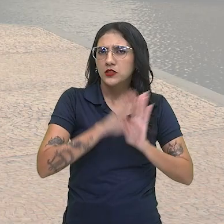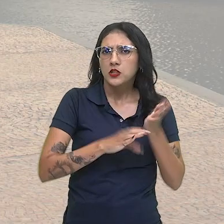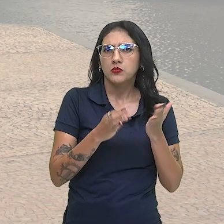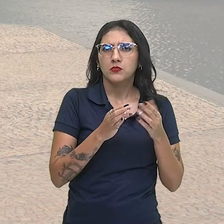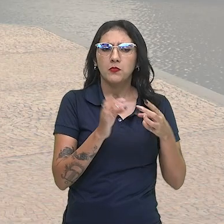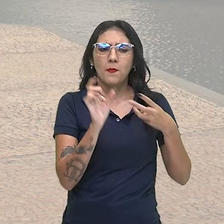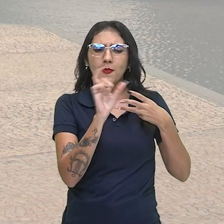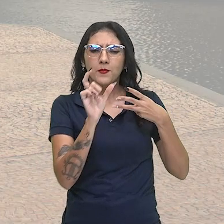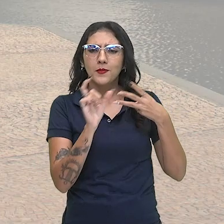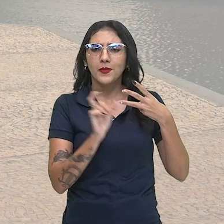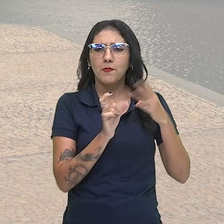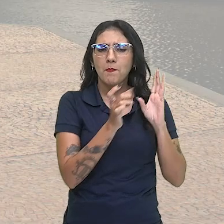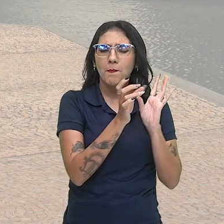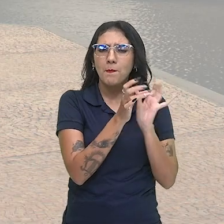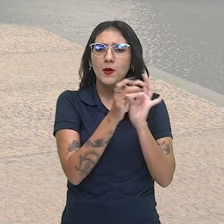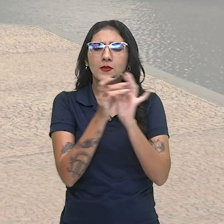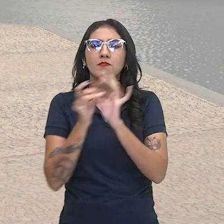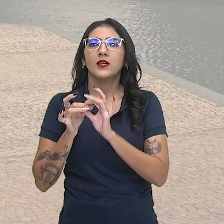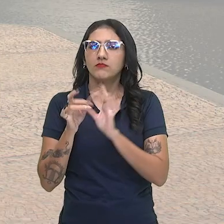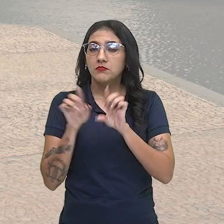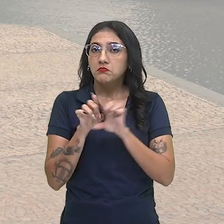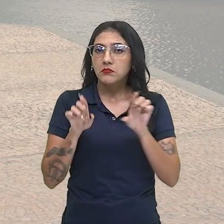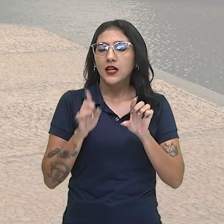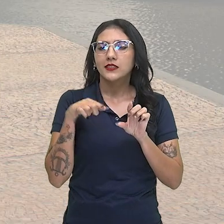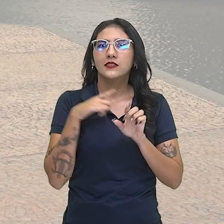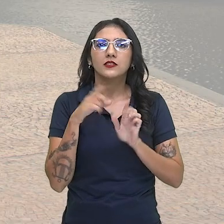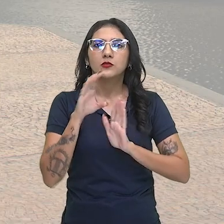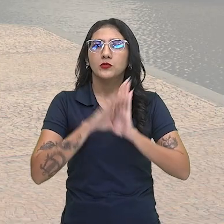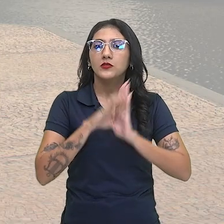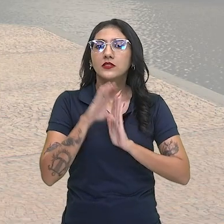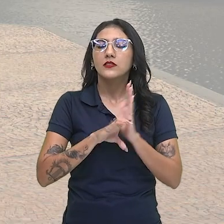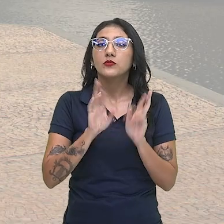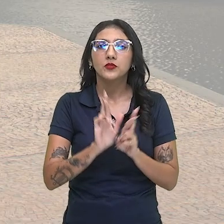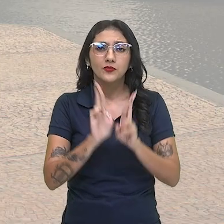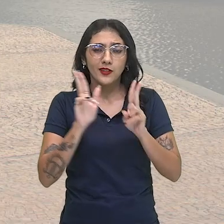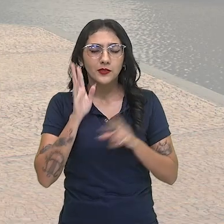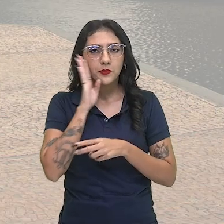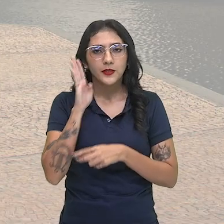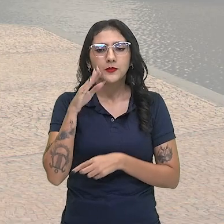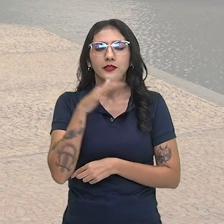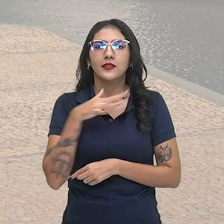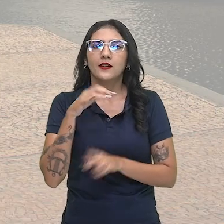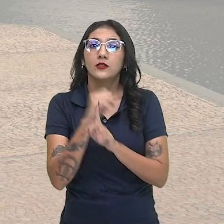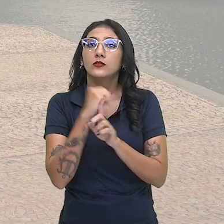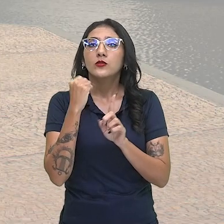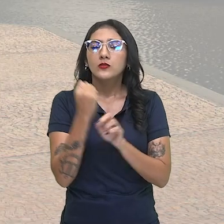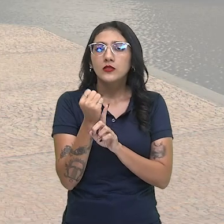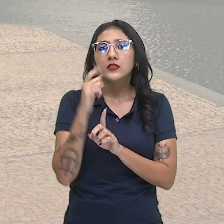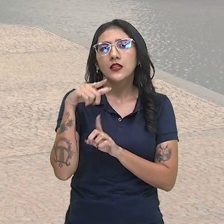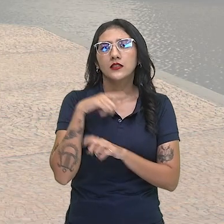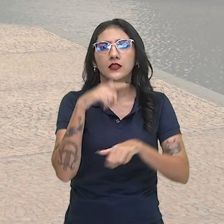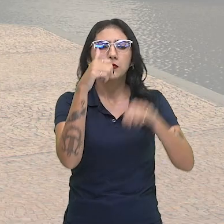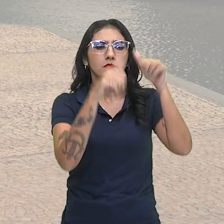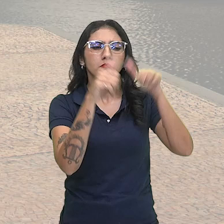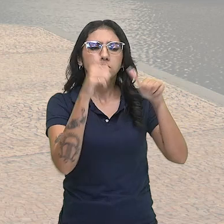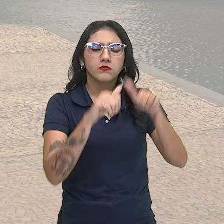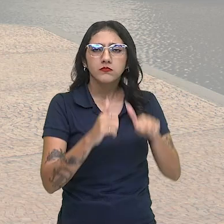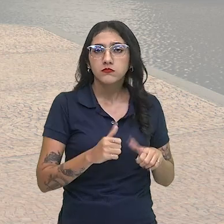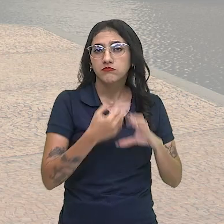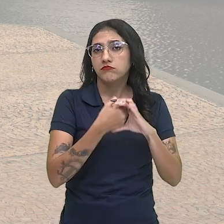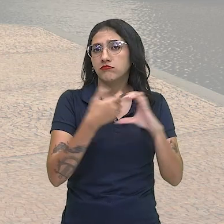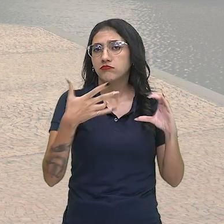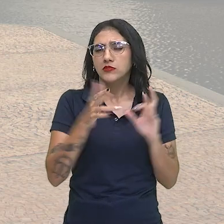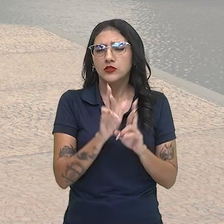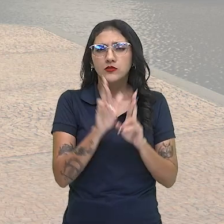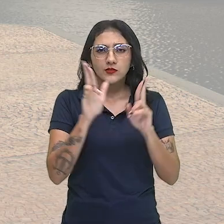na verdade, eles são totalmente diferentes. Sociologicamente, eles são analisados com elementos distintos,